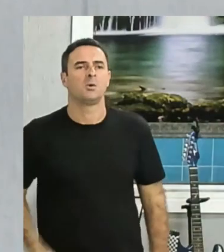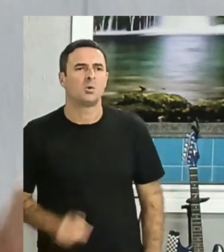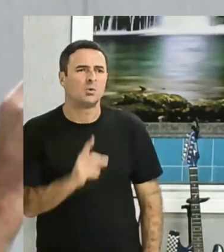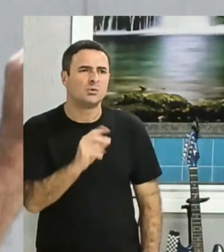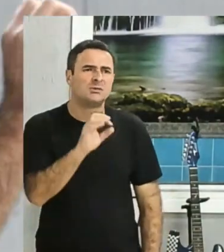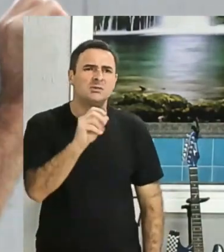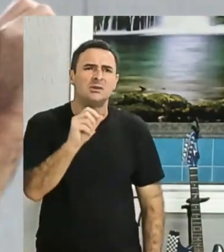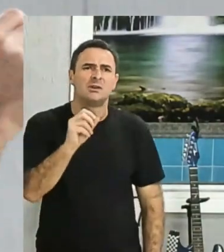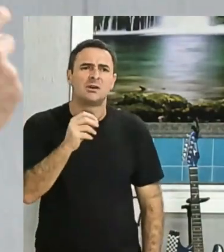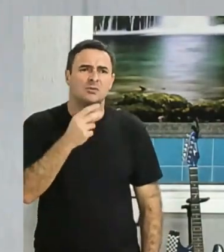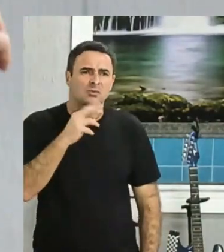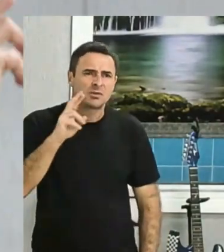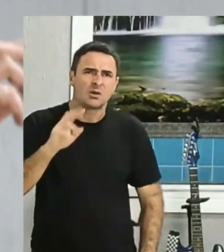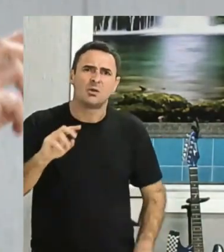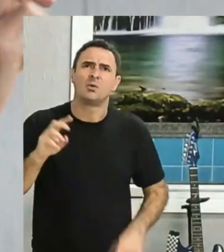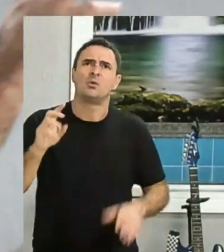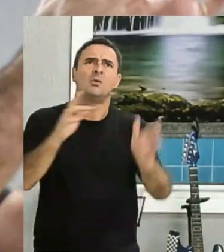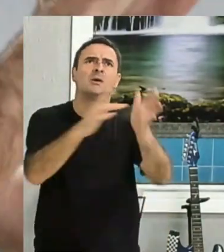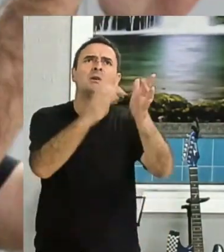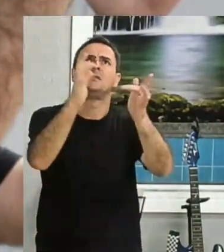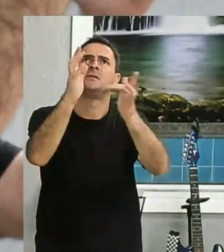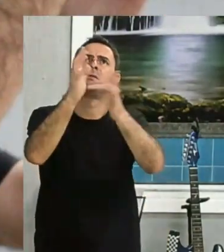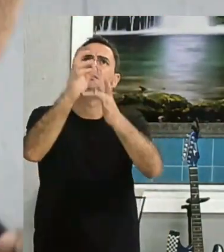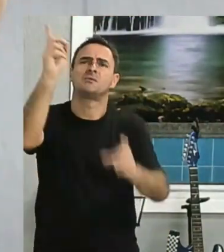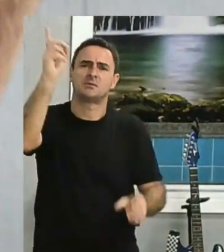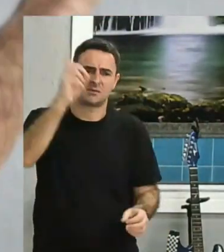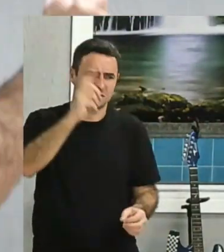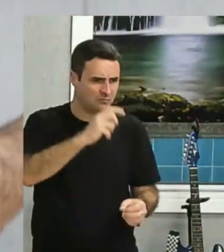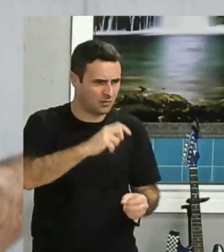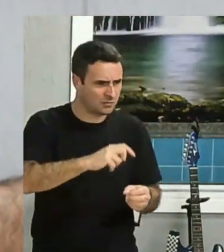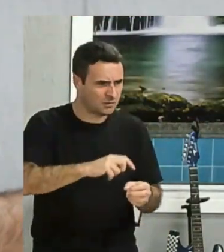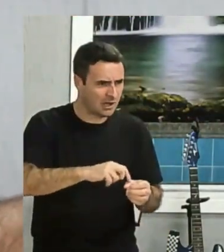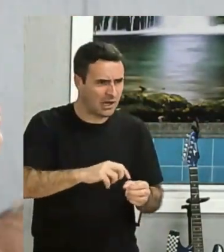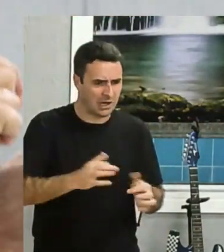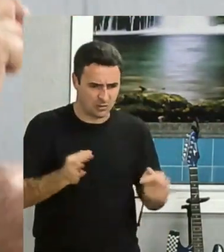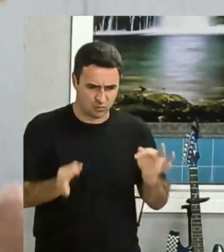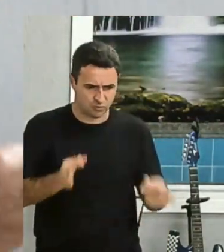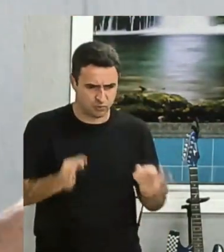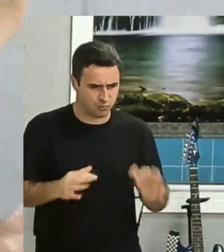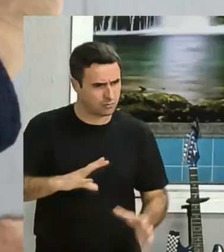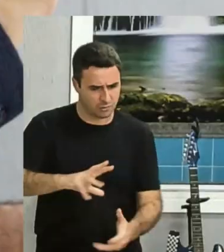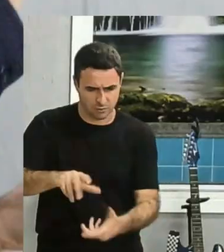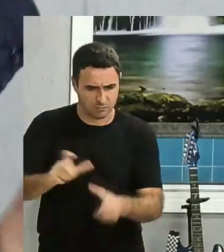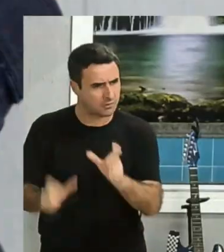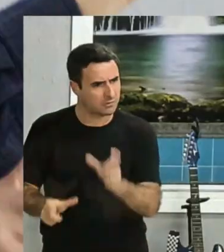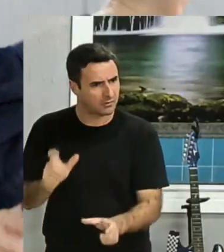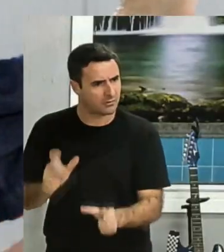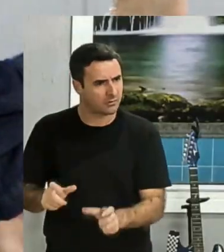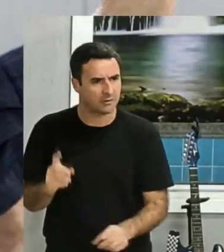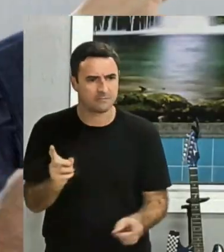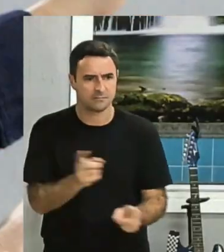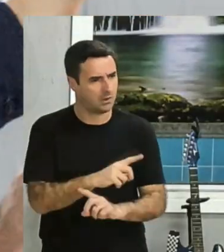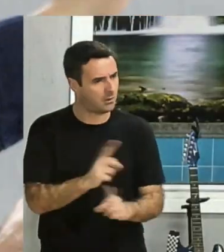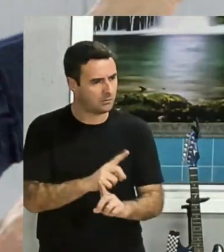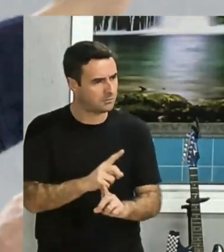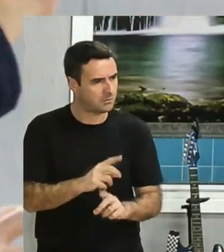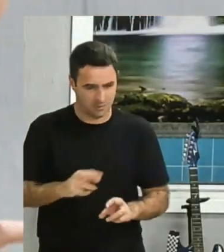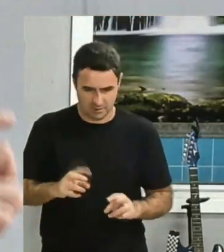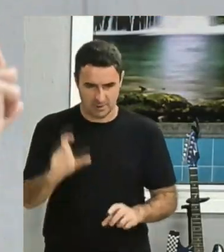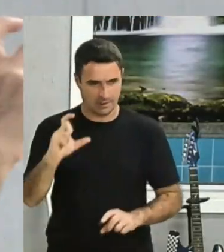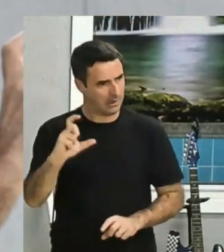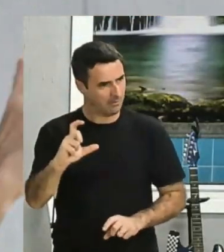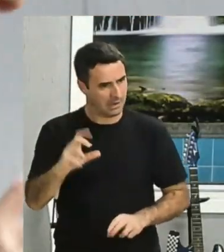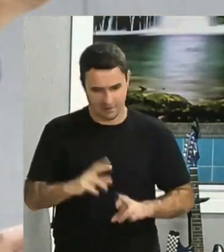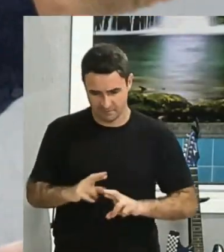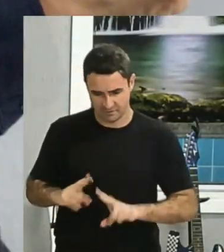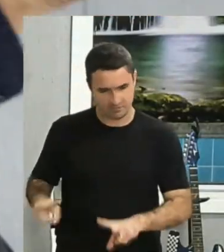em que Deus vai exercer o seu juízo, usa-se uma outra palavra, que é emera curio. Desculpa